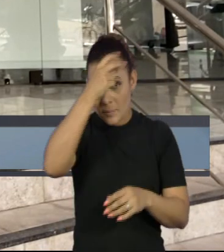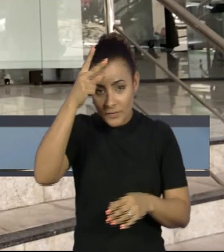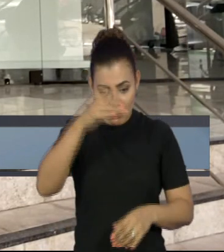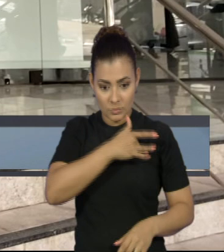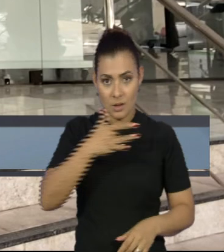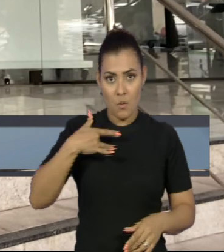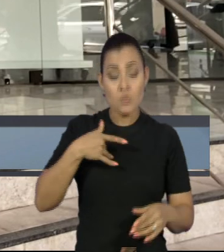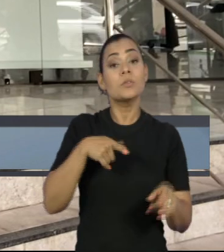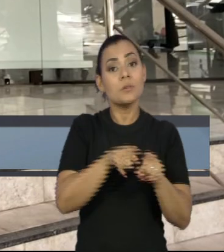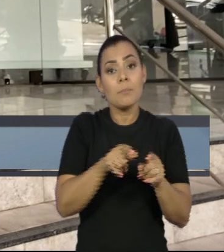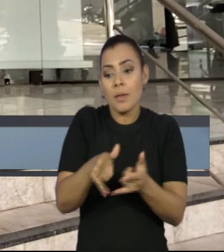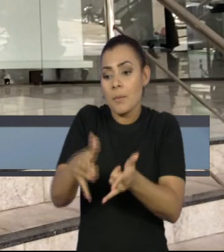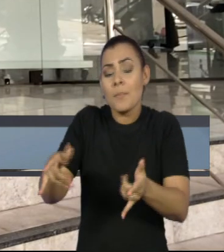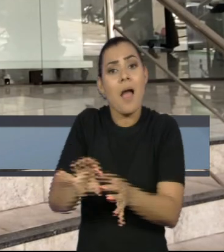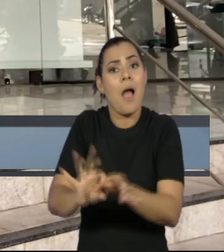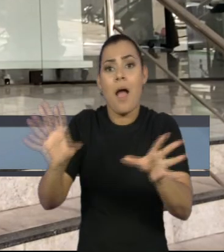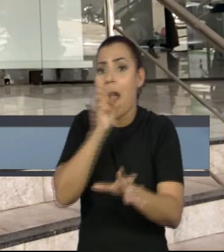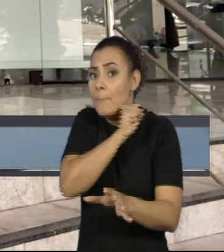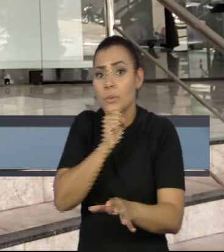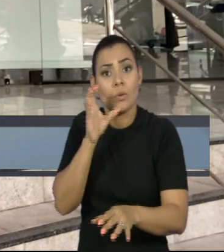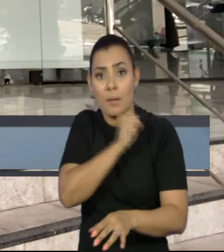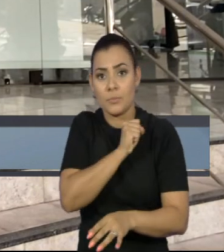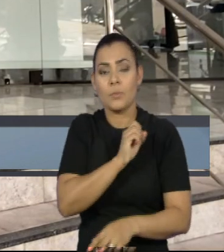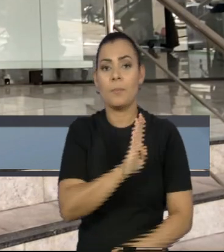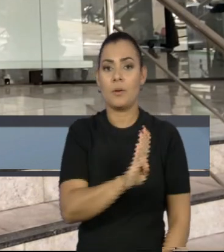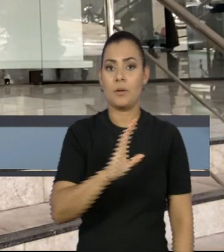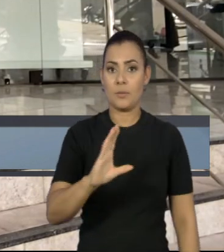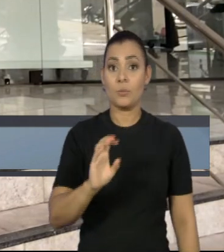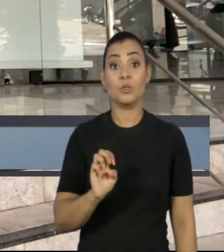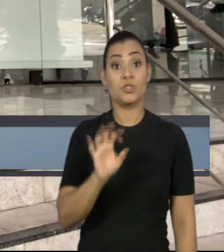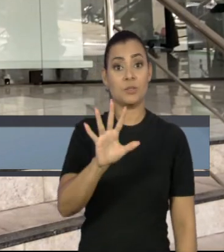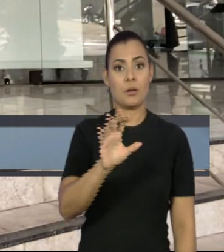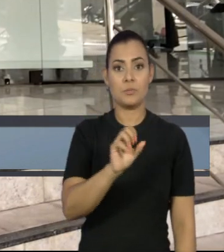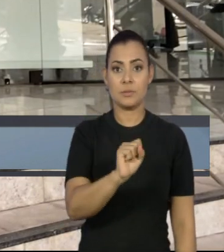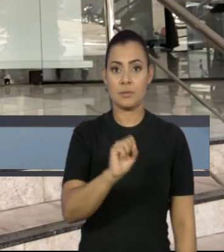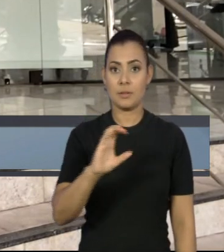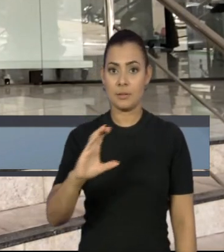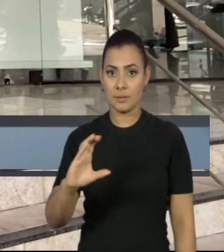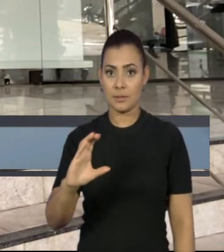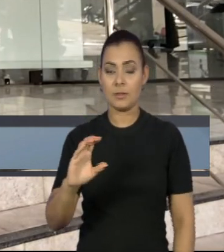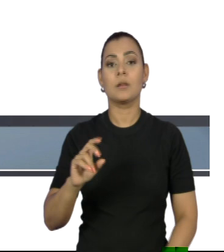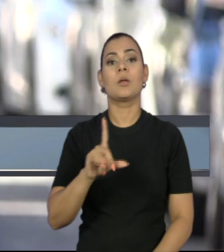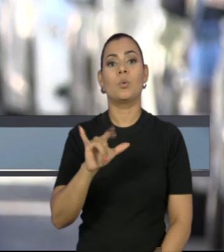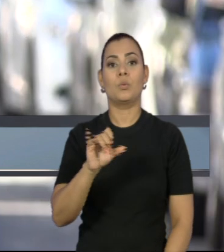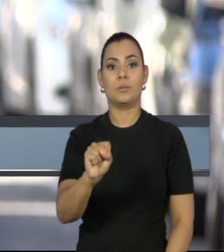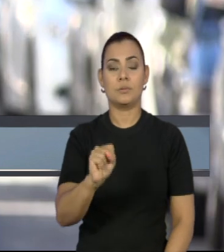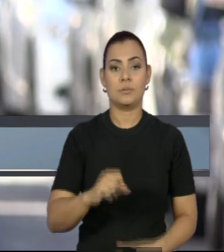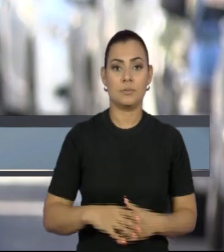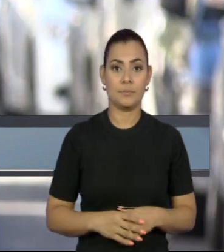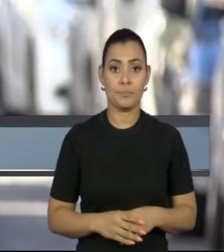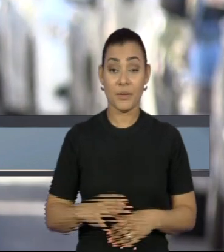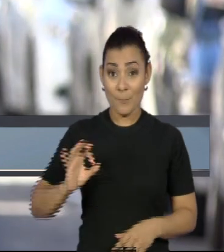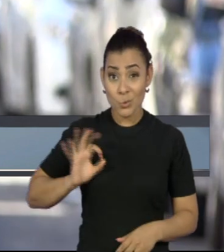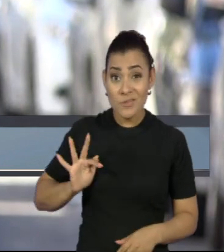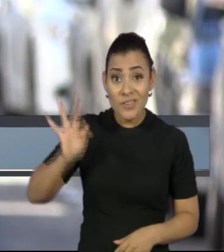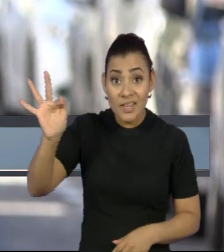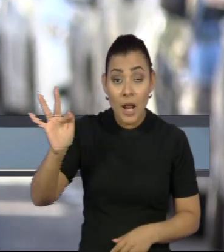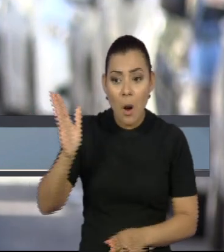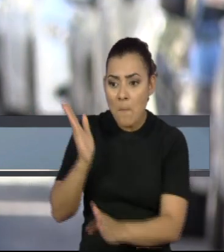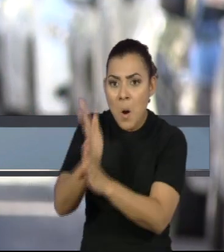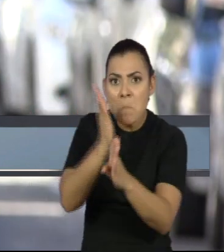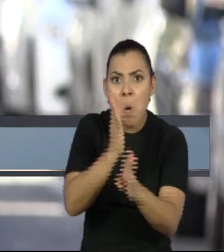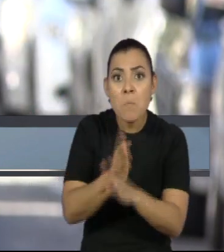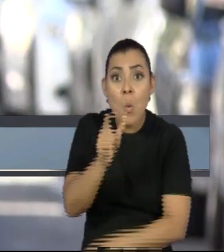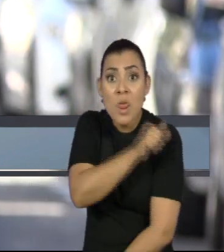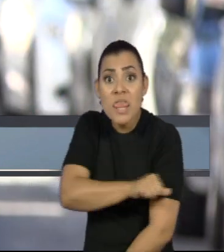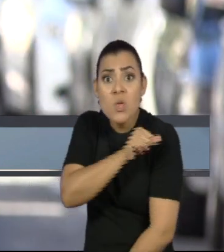em funcionamento o quanto antes. De Balneário Camboriú, Santa Catarina, Luiz Turati. A Polícia Federal deflagrou no Rio de